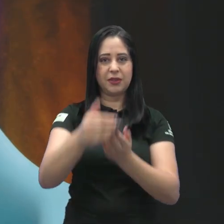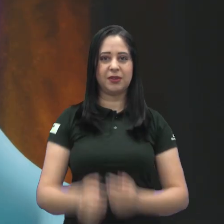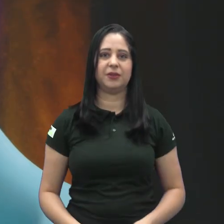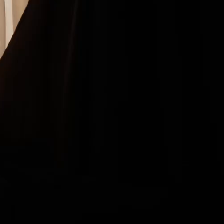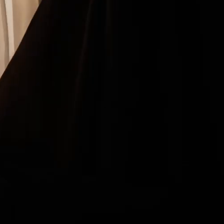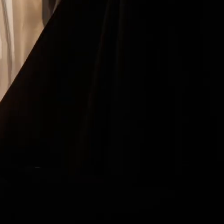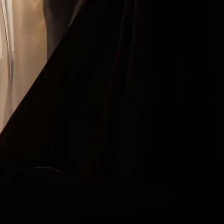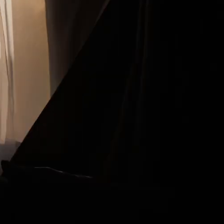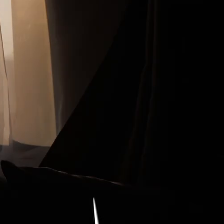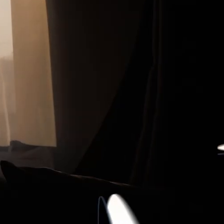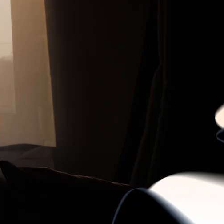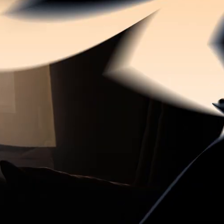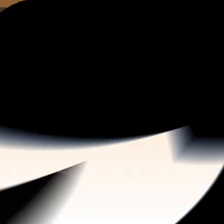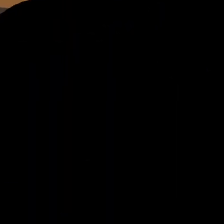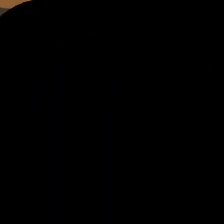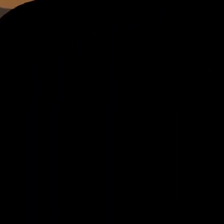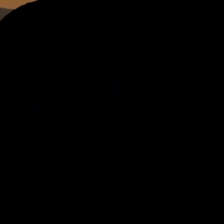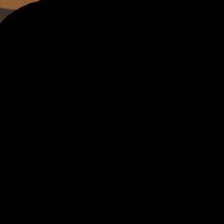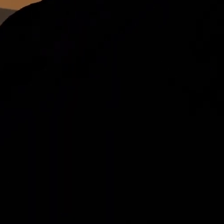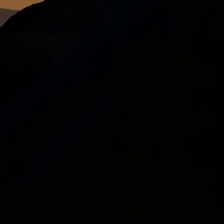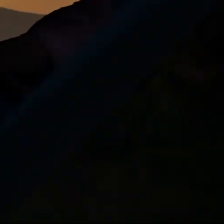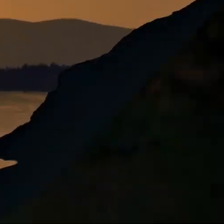no ar.